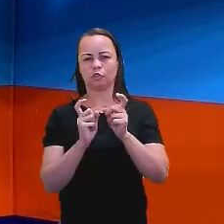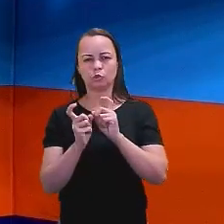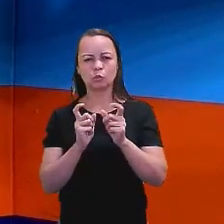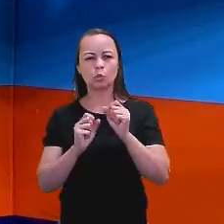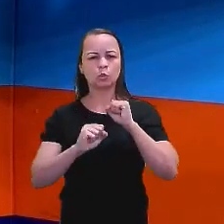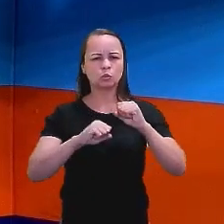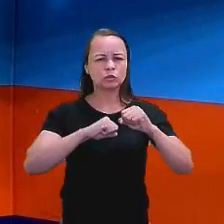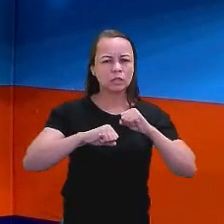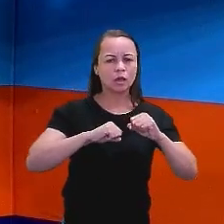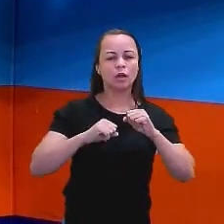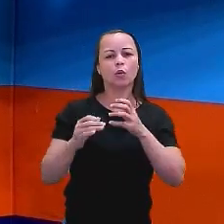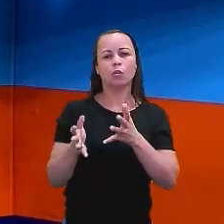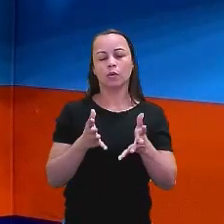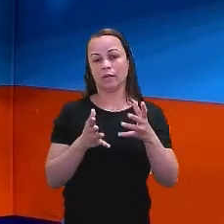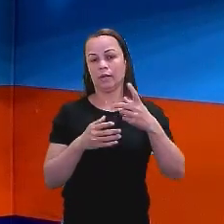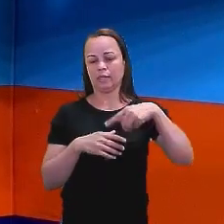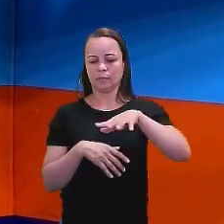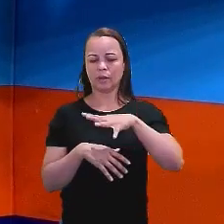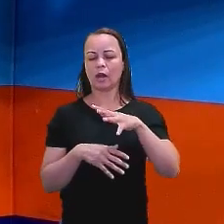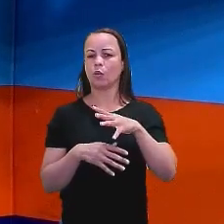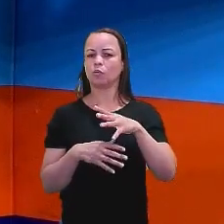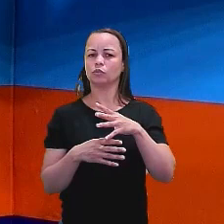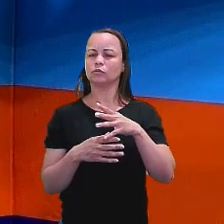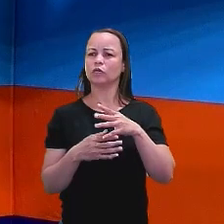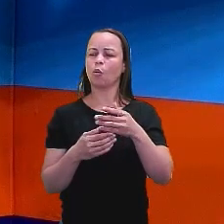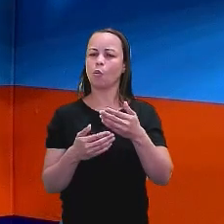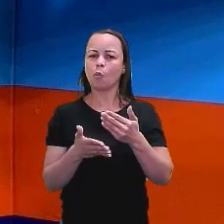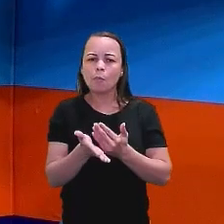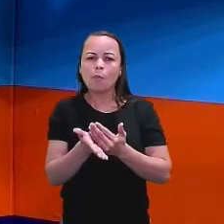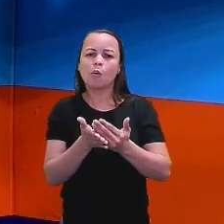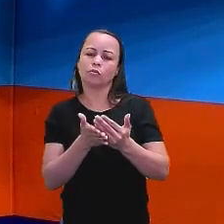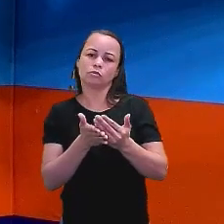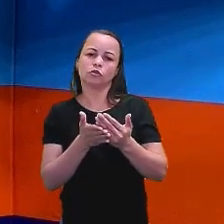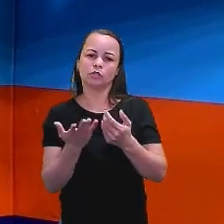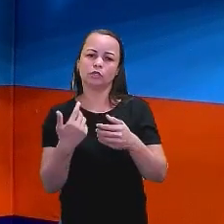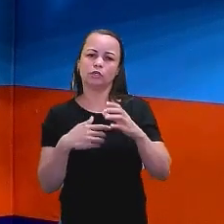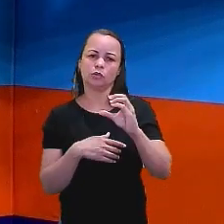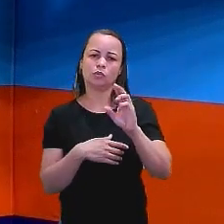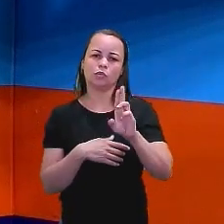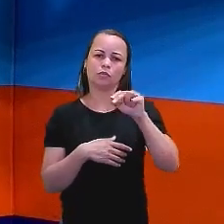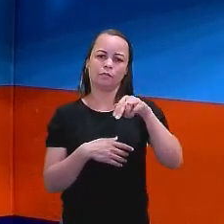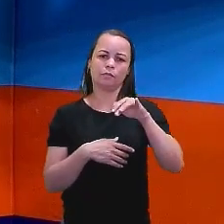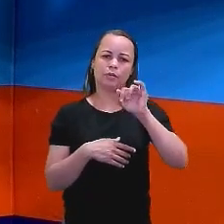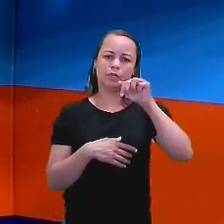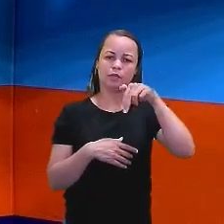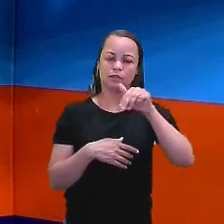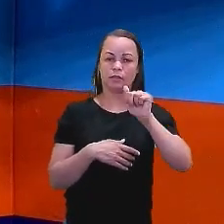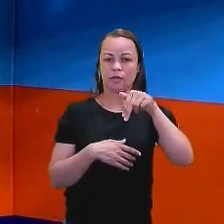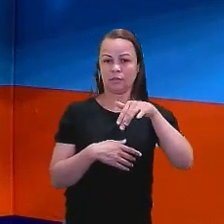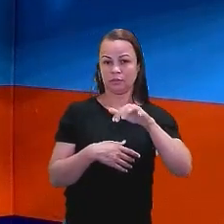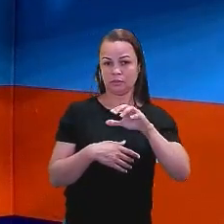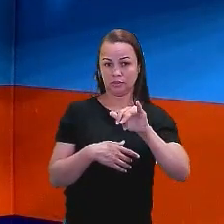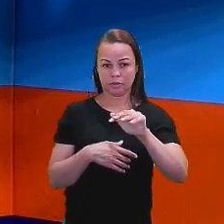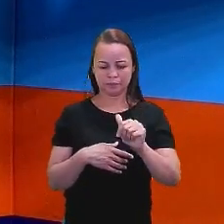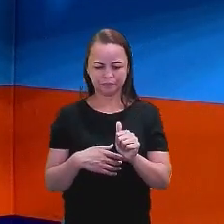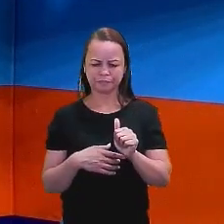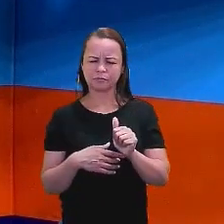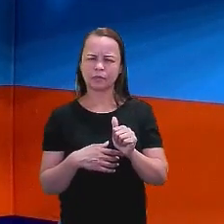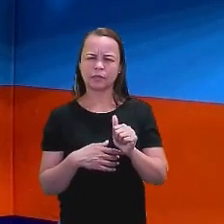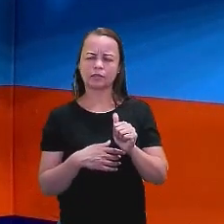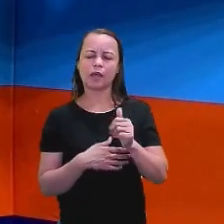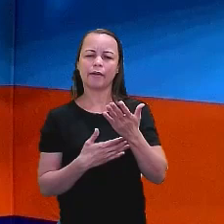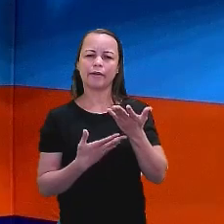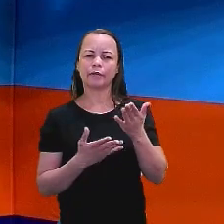dessas questões, ou como para ser um ponto de culminância. Sabe, quando a gente fala sobre